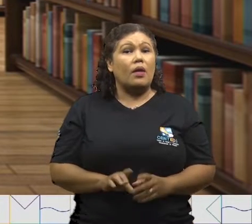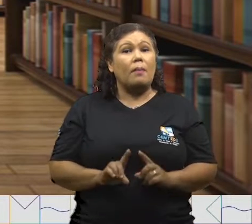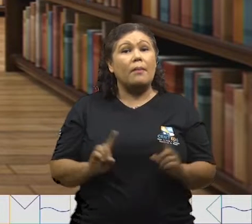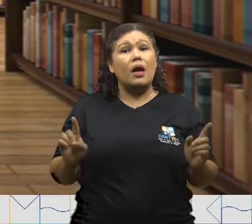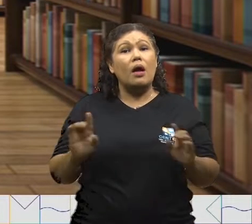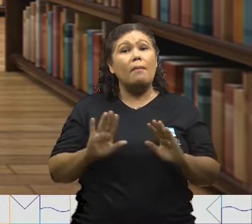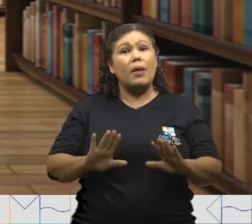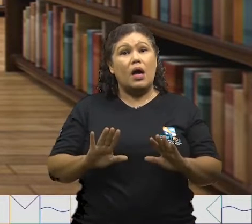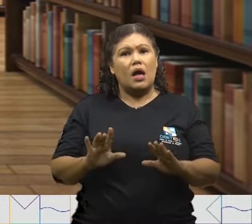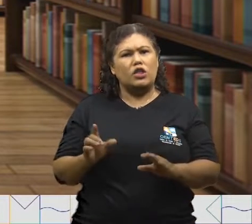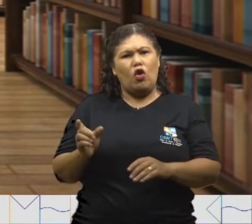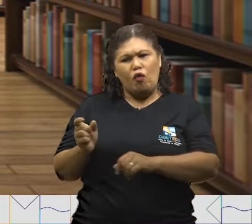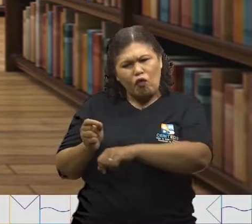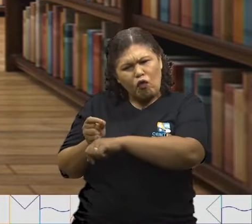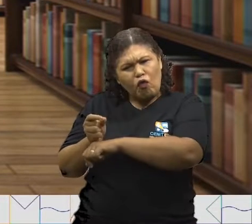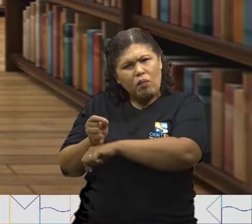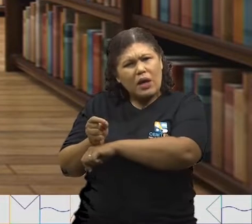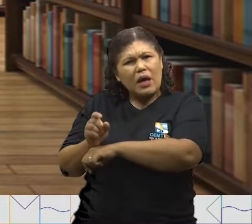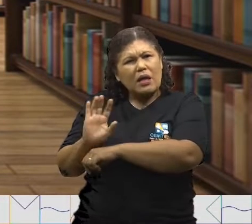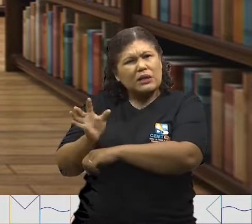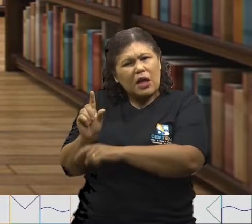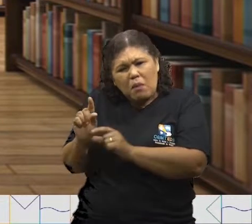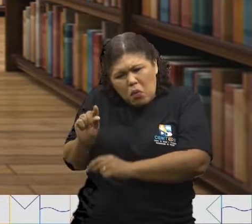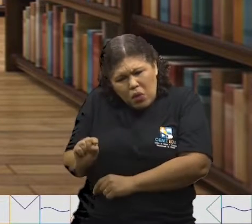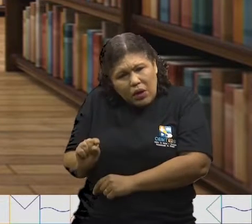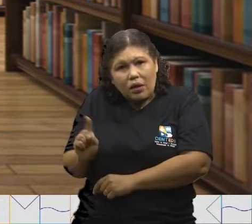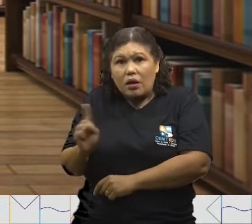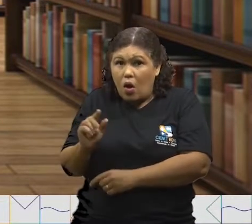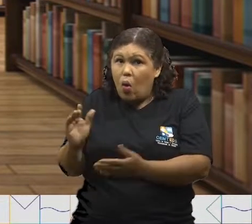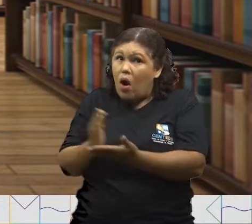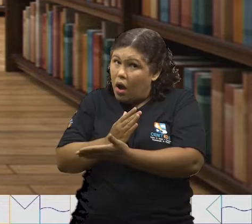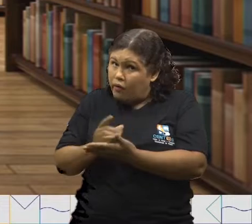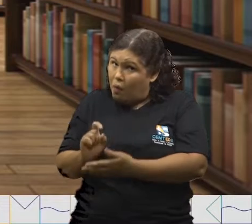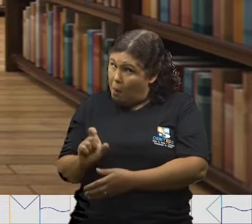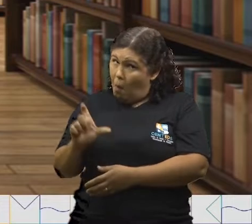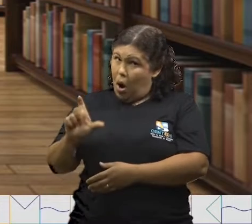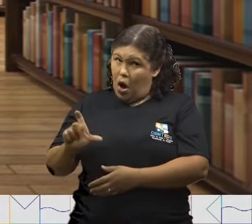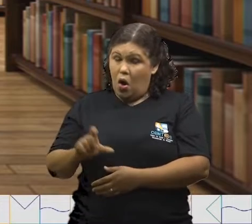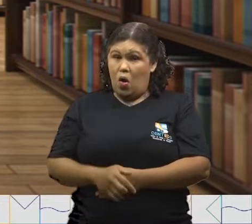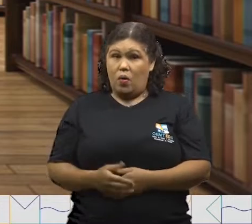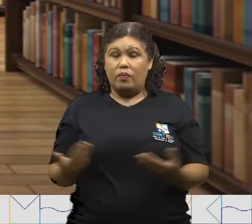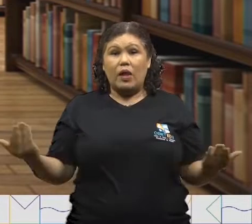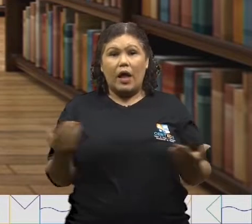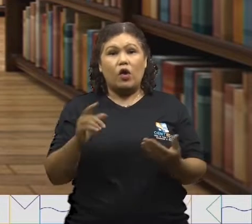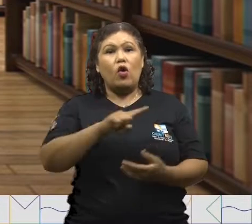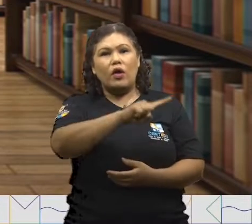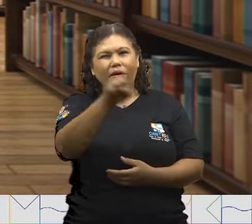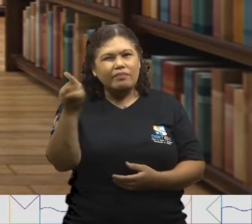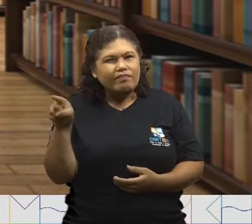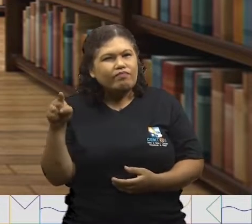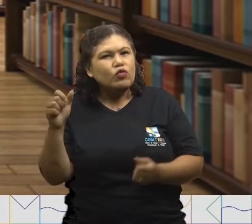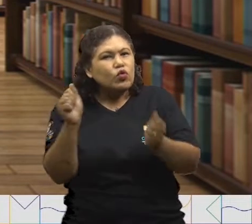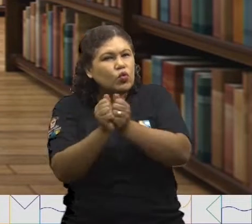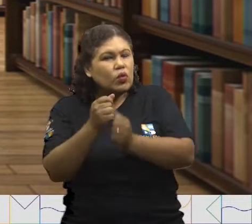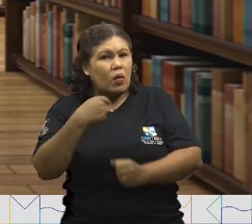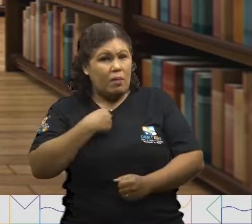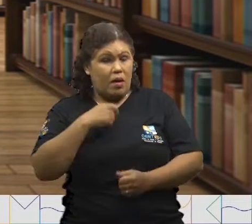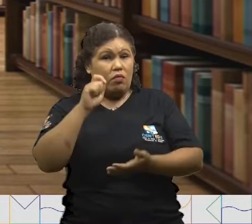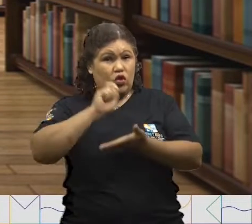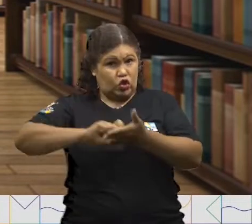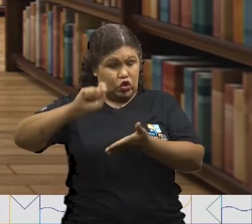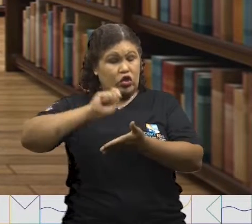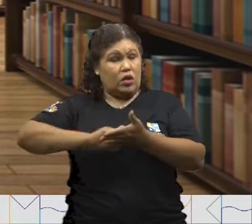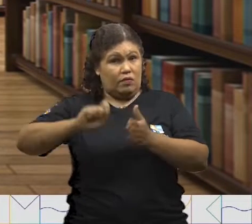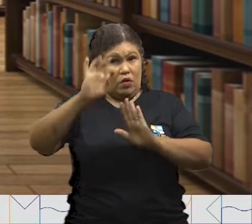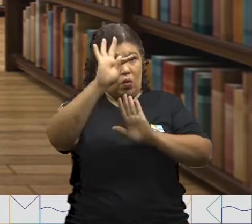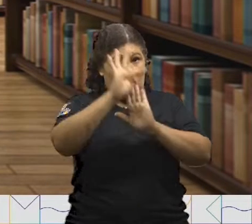nem sempre tão pequenas assim, criaturas. E é isso que nós iremos escrever hoje. Isso